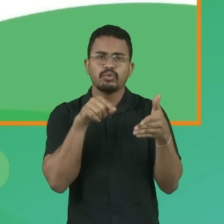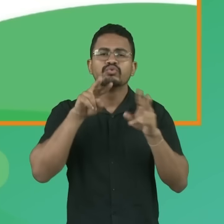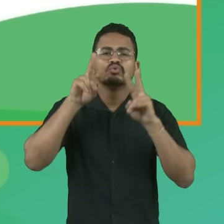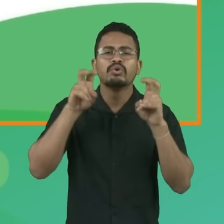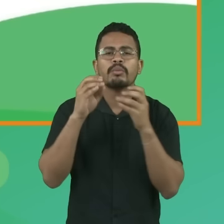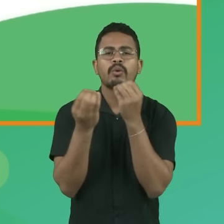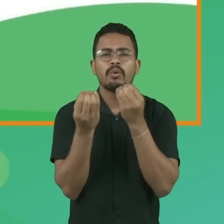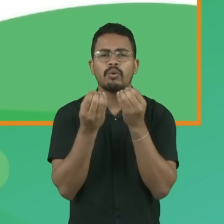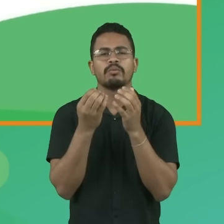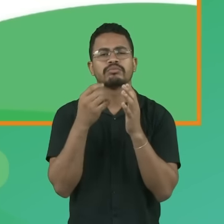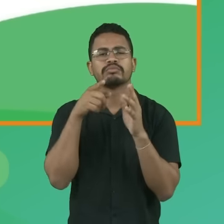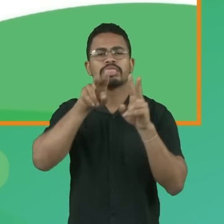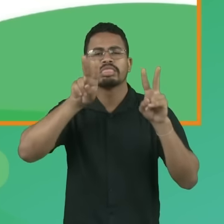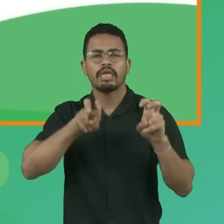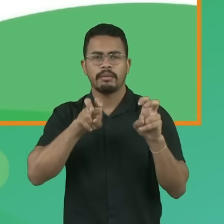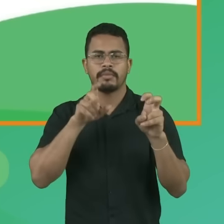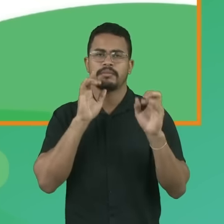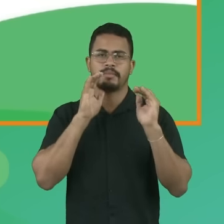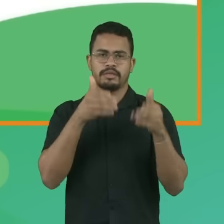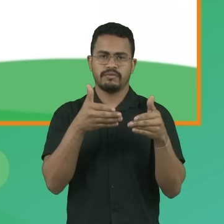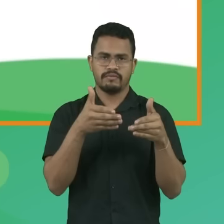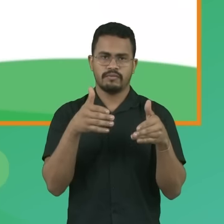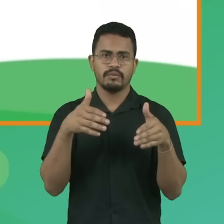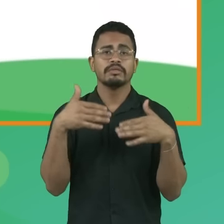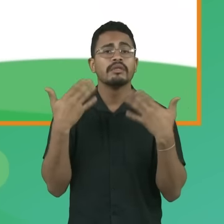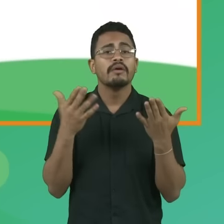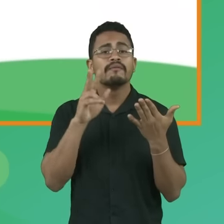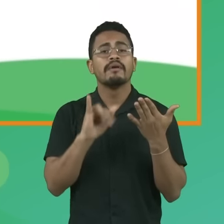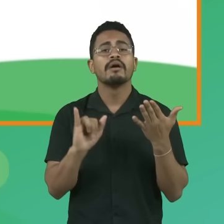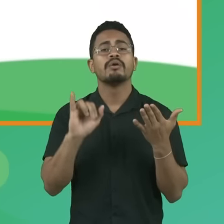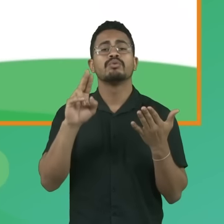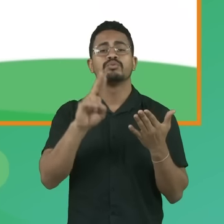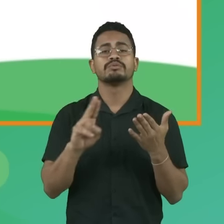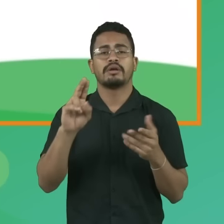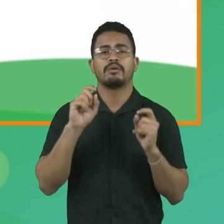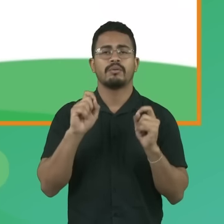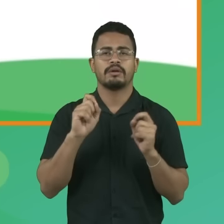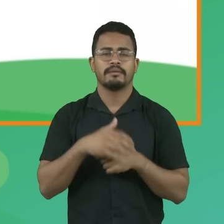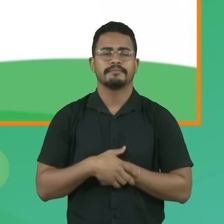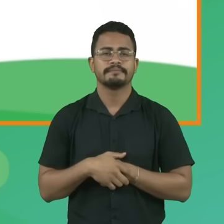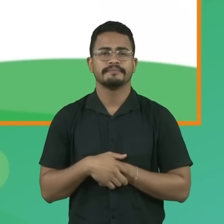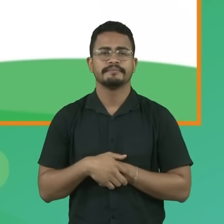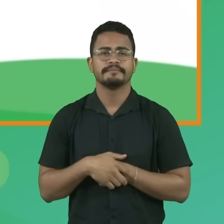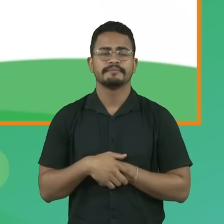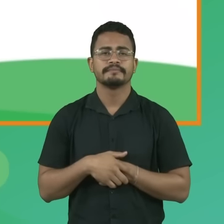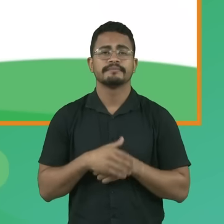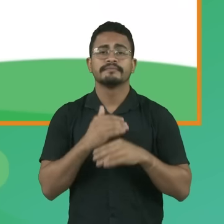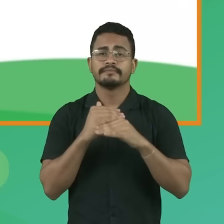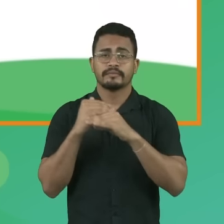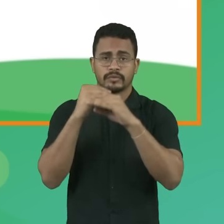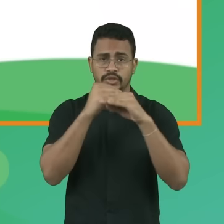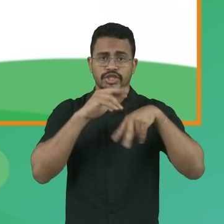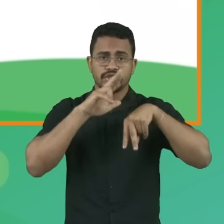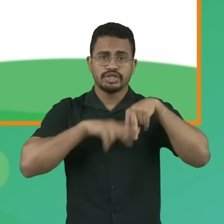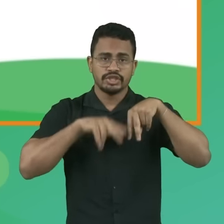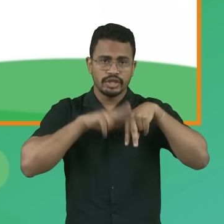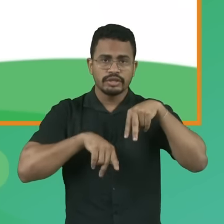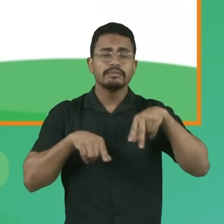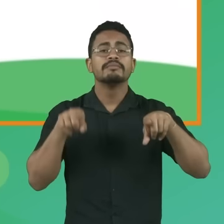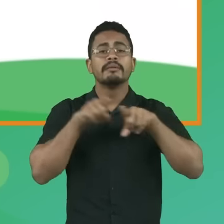texto numa temática, tá? E a temática que a gente vai usar é essa daqui, Equidade de Gênero e